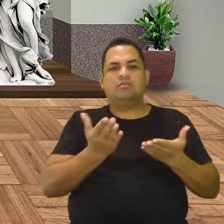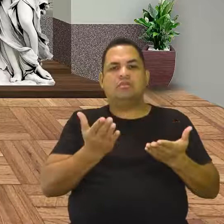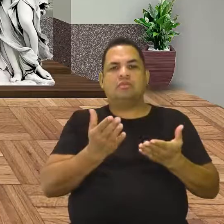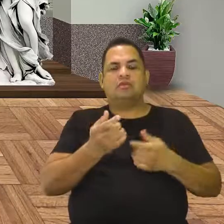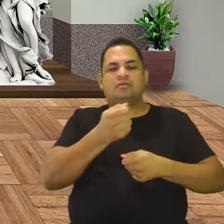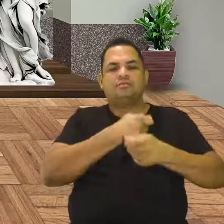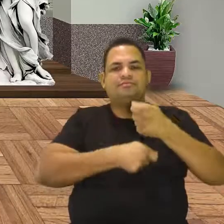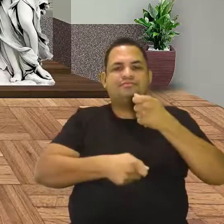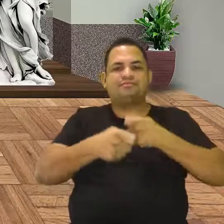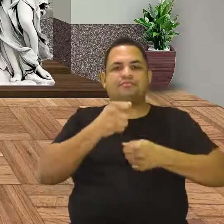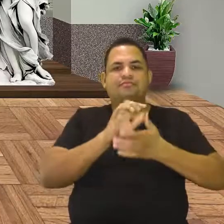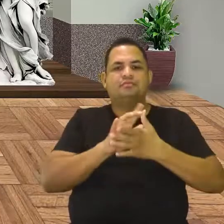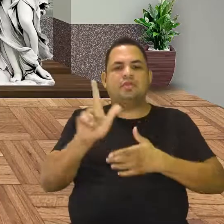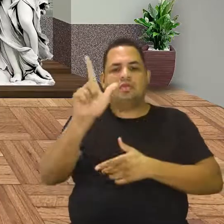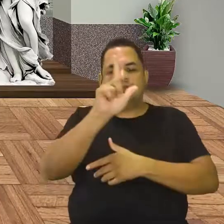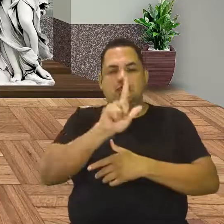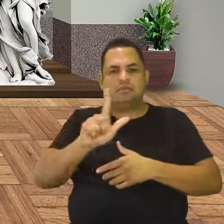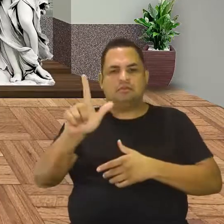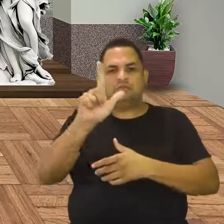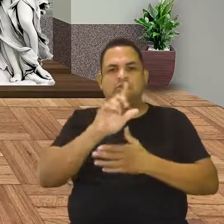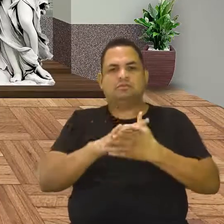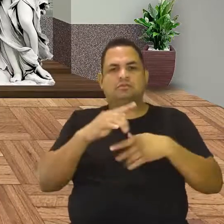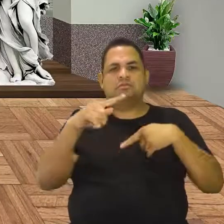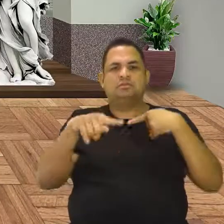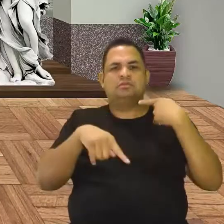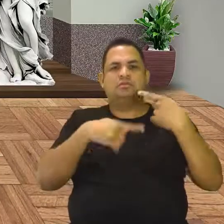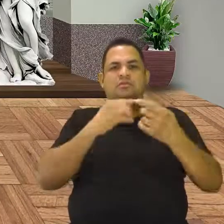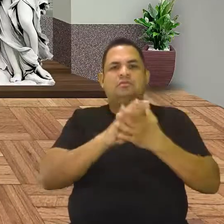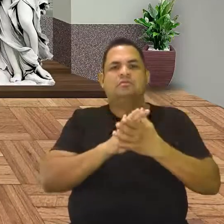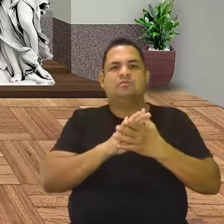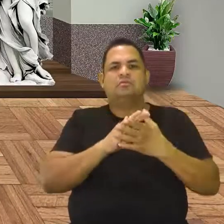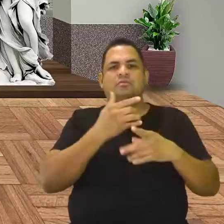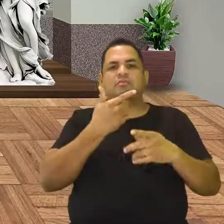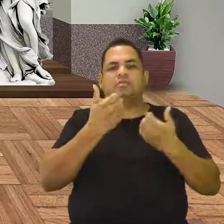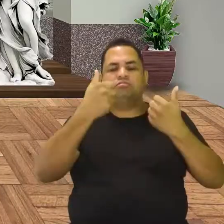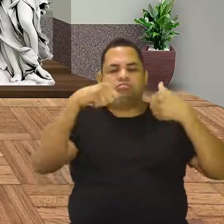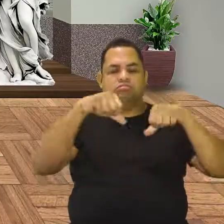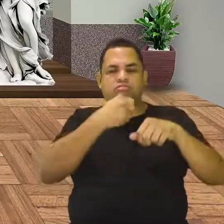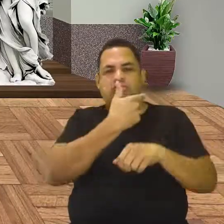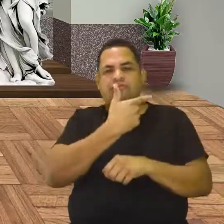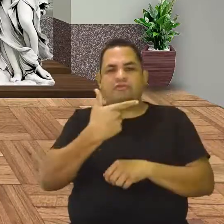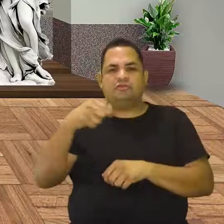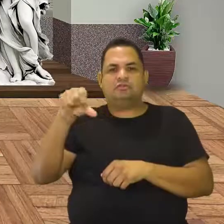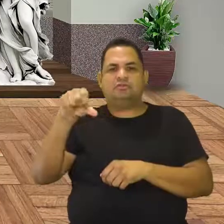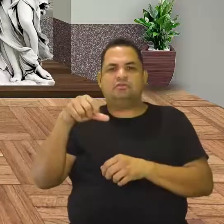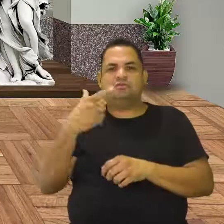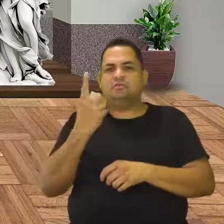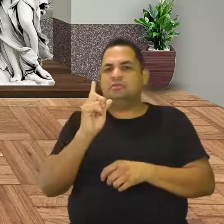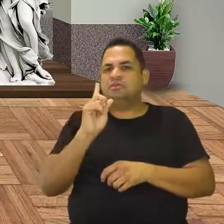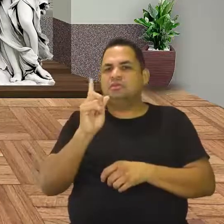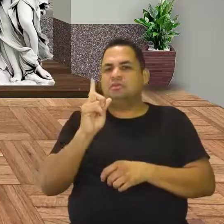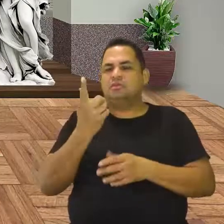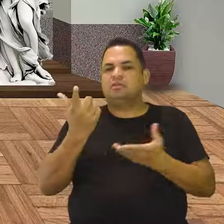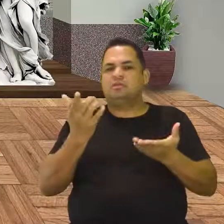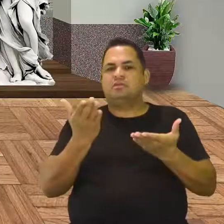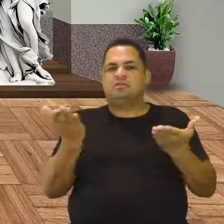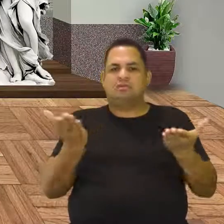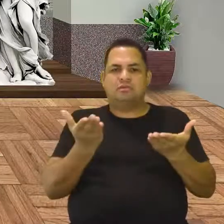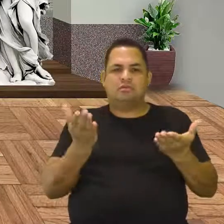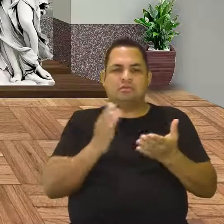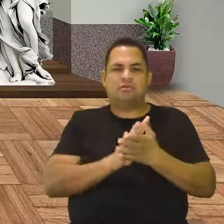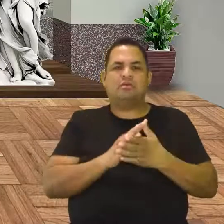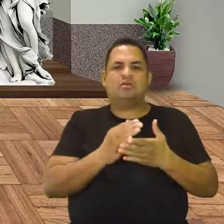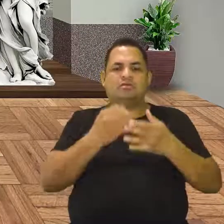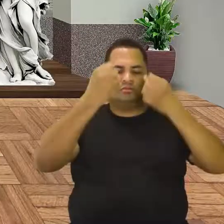uma economia liberal. Depois da crise de 29, não passou mais a ser liberal. Agora, John